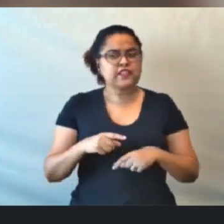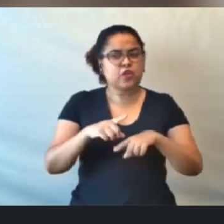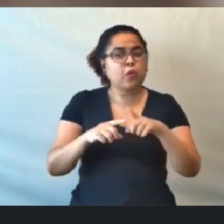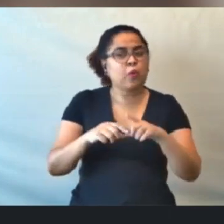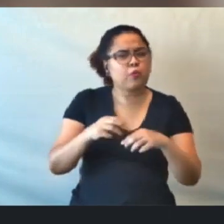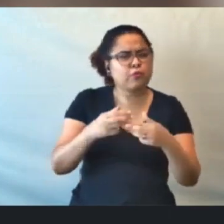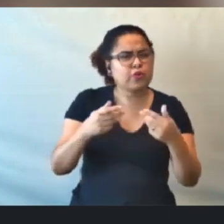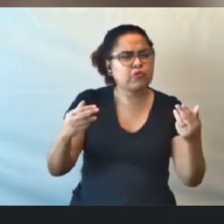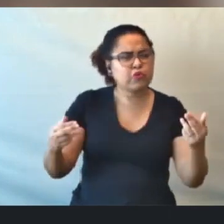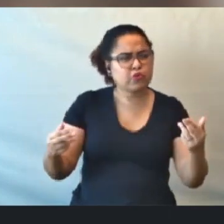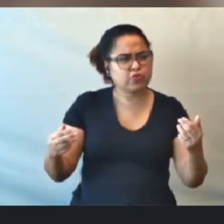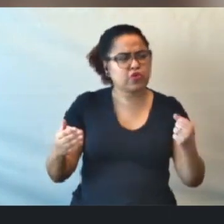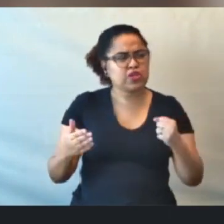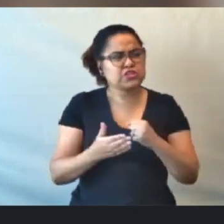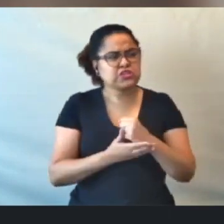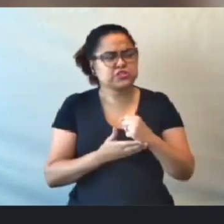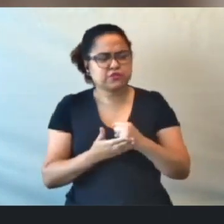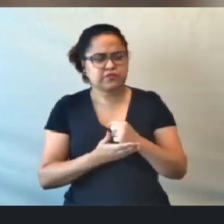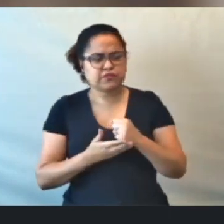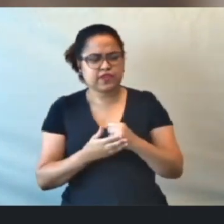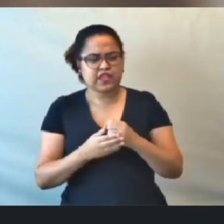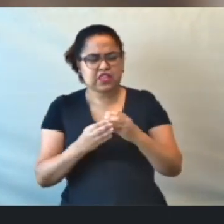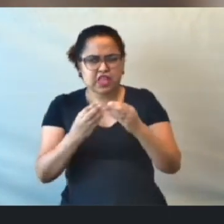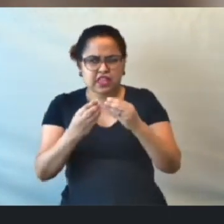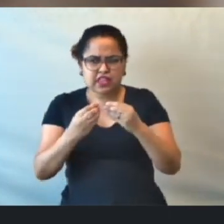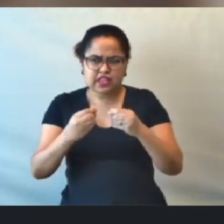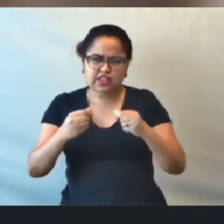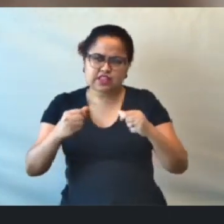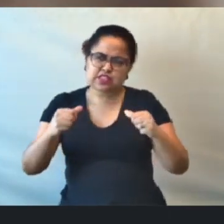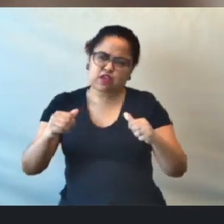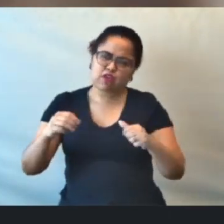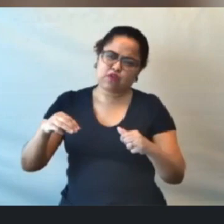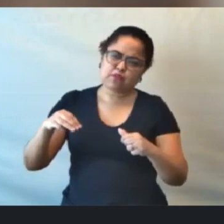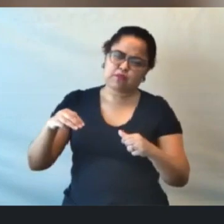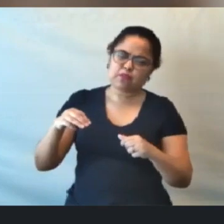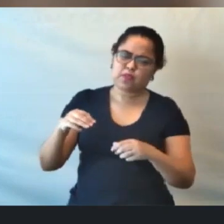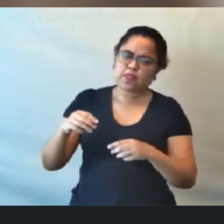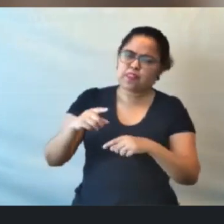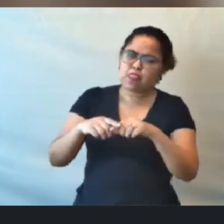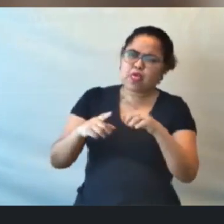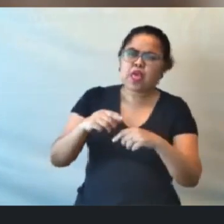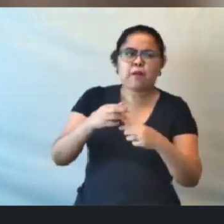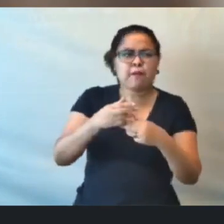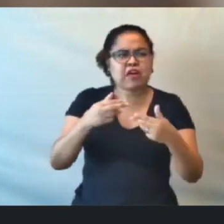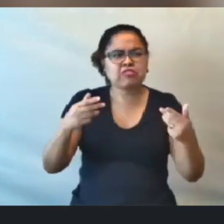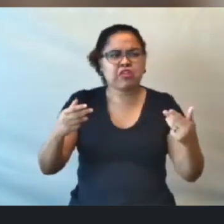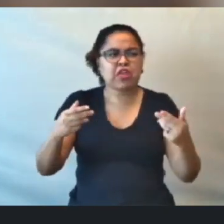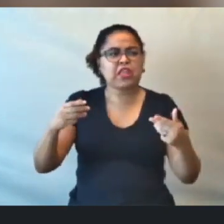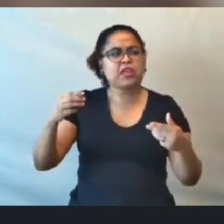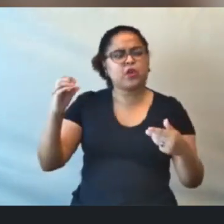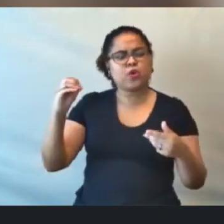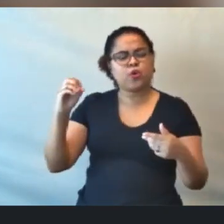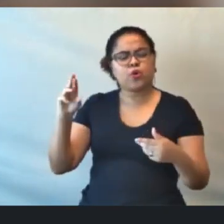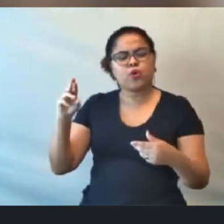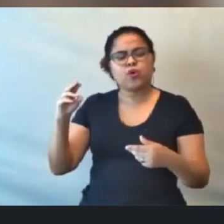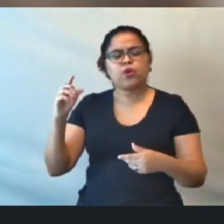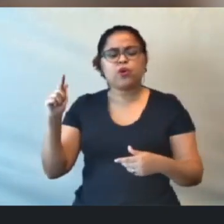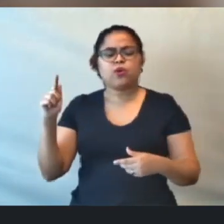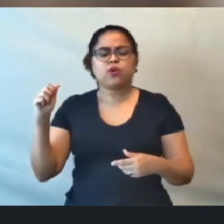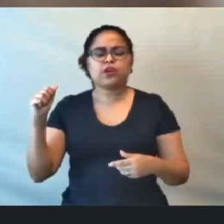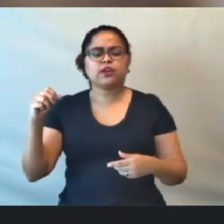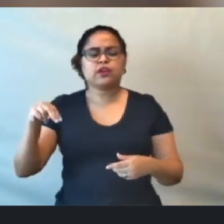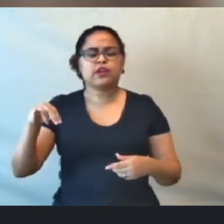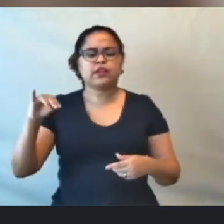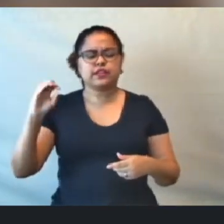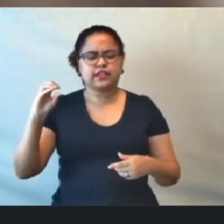da matéria orgânica, e pelo fato da Lagoa da Pampulha ter uma enorme quantidade de matéria orgânica, pode ser que seja um